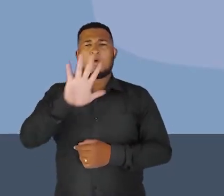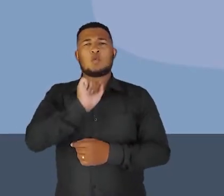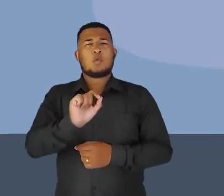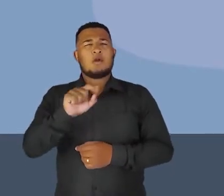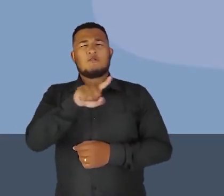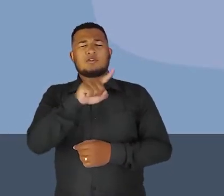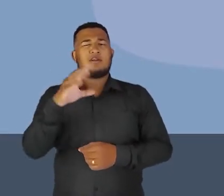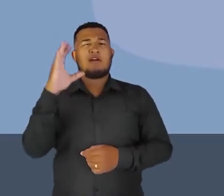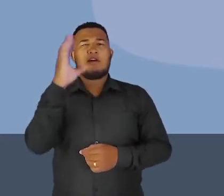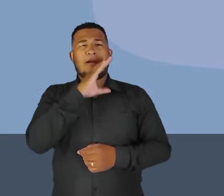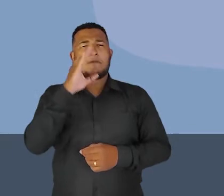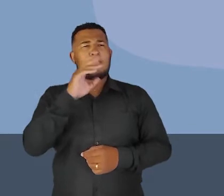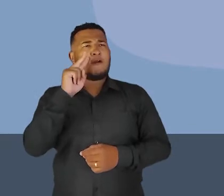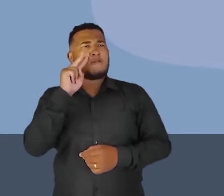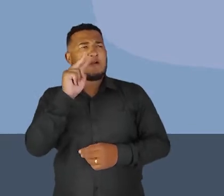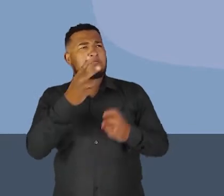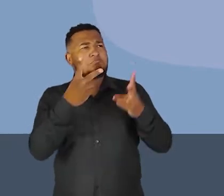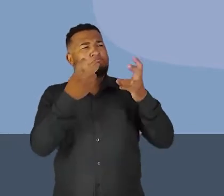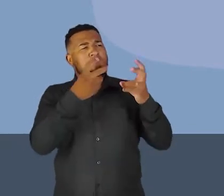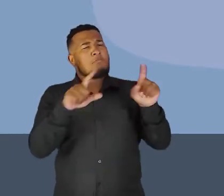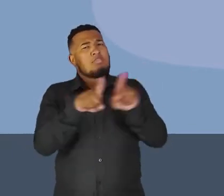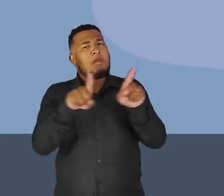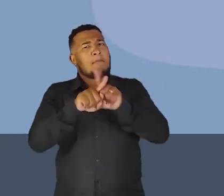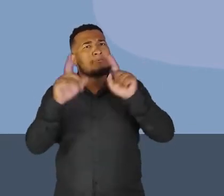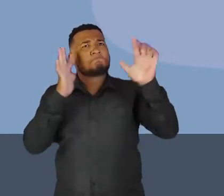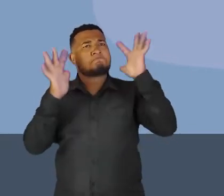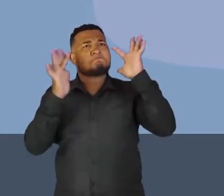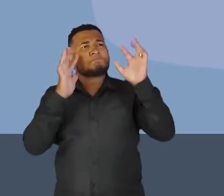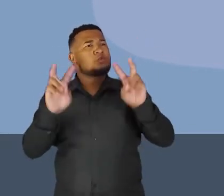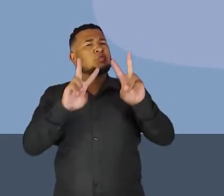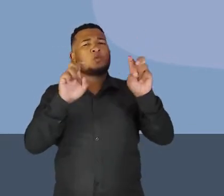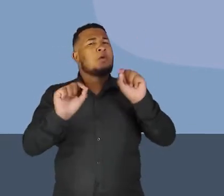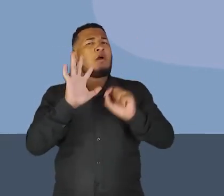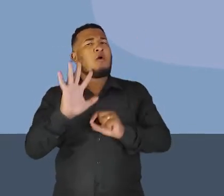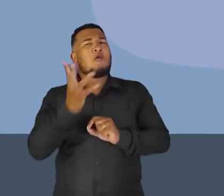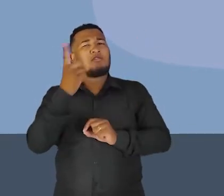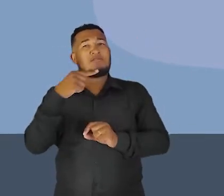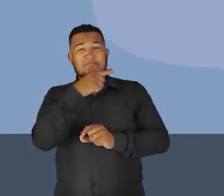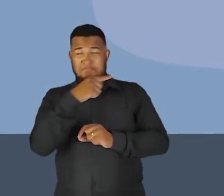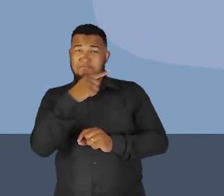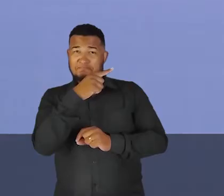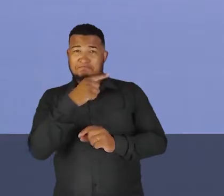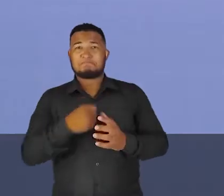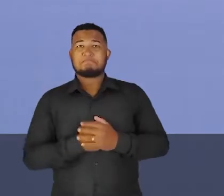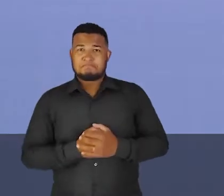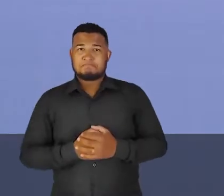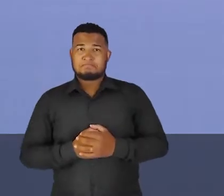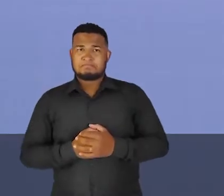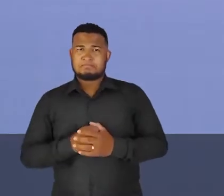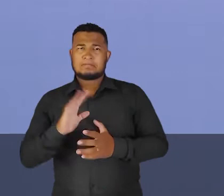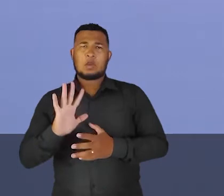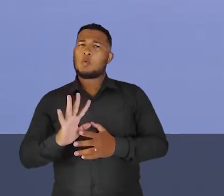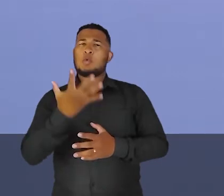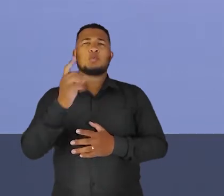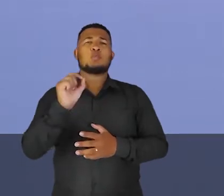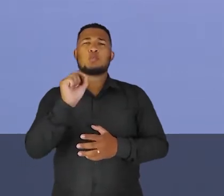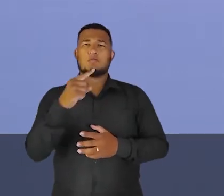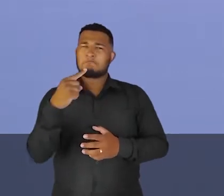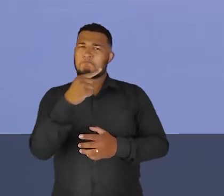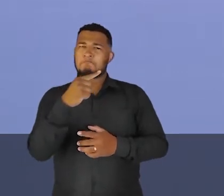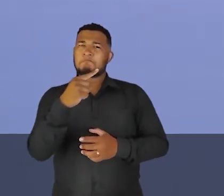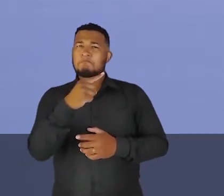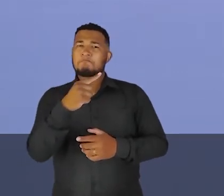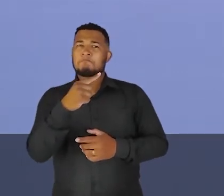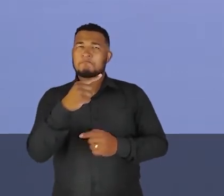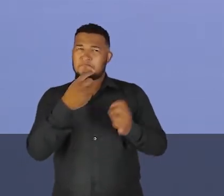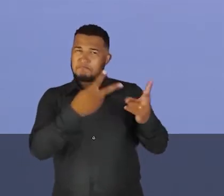uma breve apreciação, e reflexão sobre o que acontece nessa imagem. Olha aqui para mim. O que acontece então nessa imagem? O que vocês